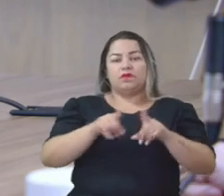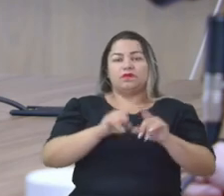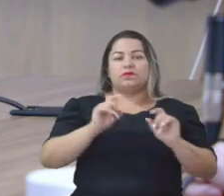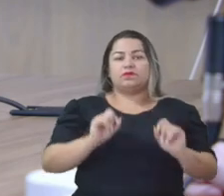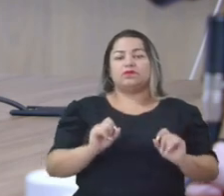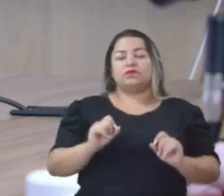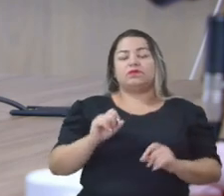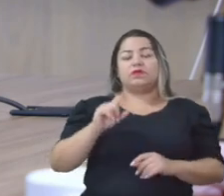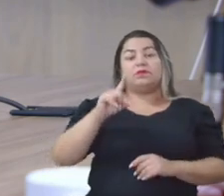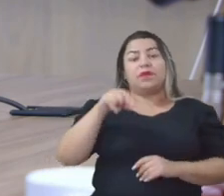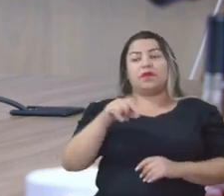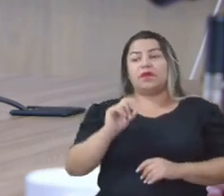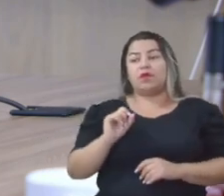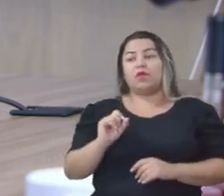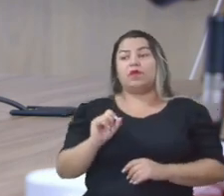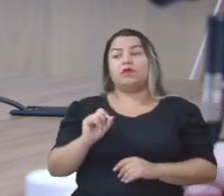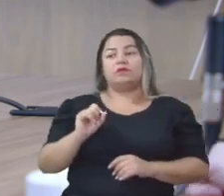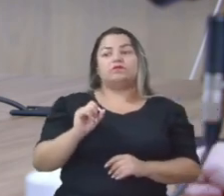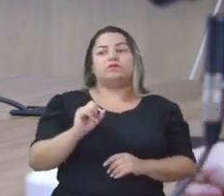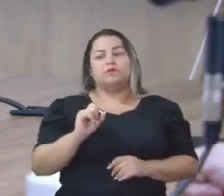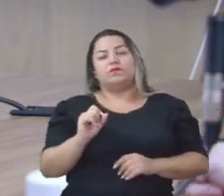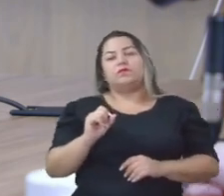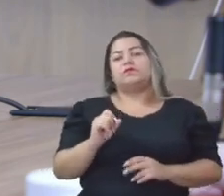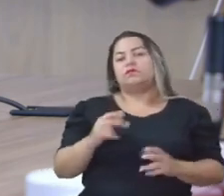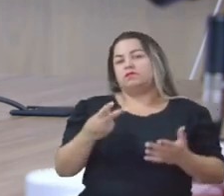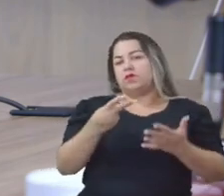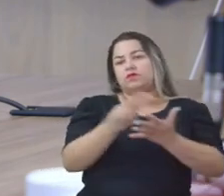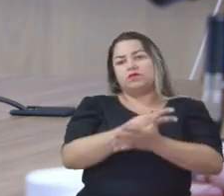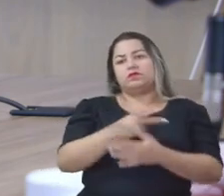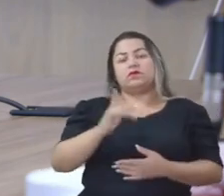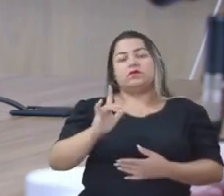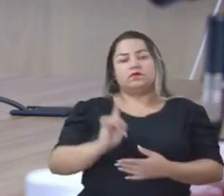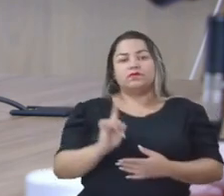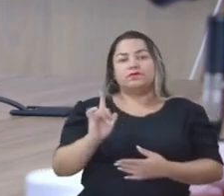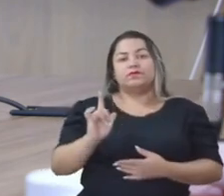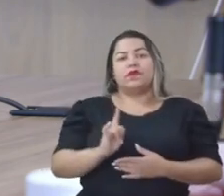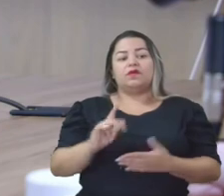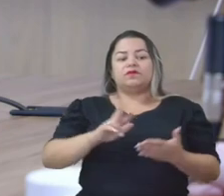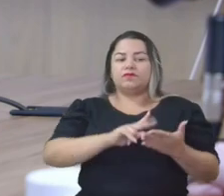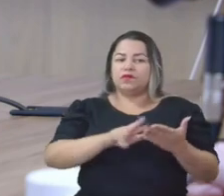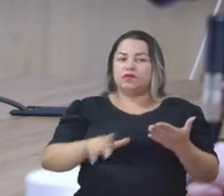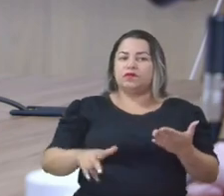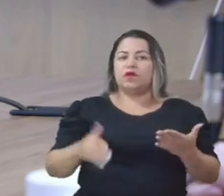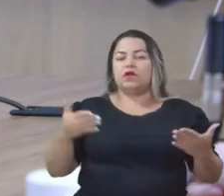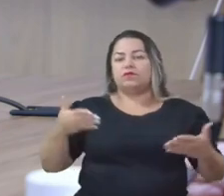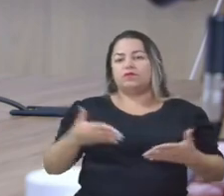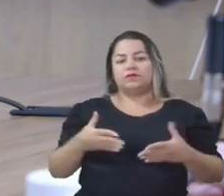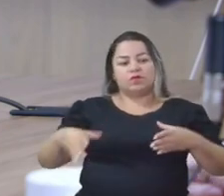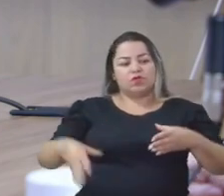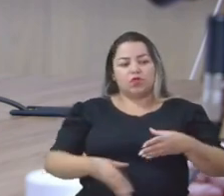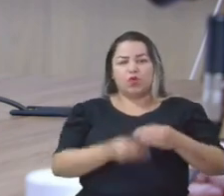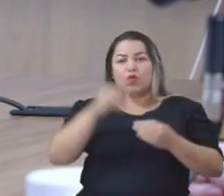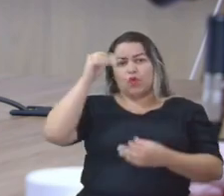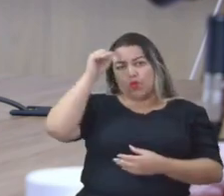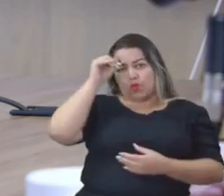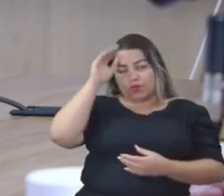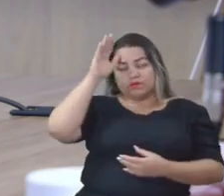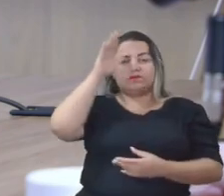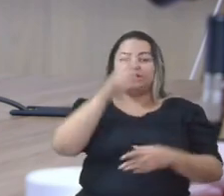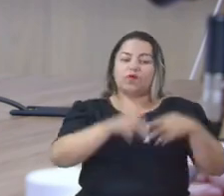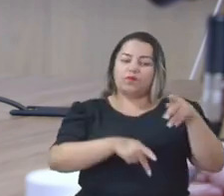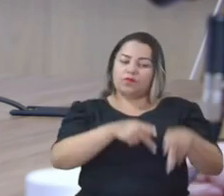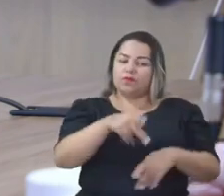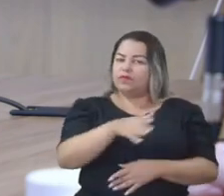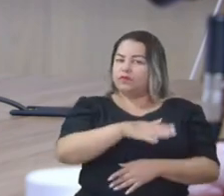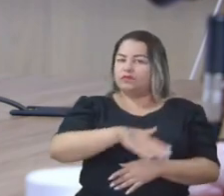muito, digamos assim, fluida. Tem essas várias questões. Aí eu estou trazendo um conhecimento muito ligado ao meu povo, mas eu não